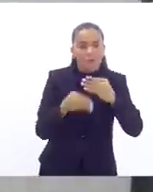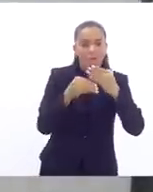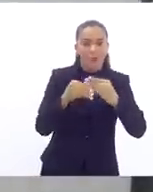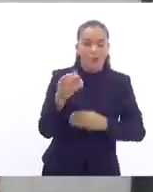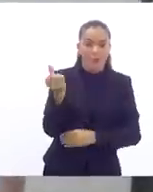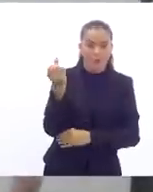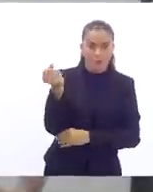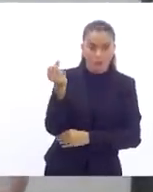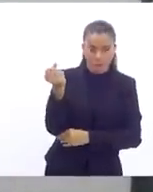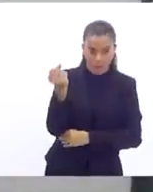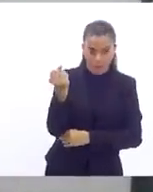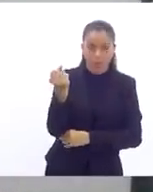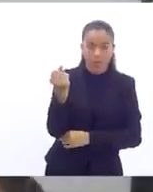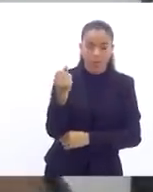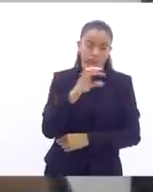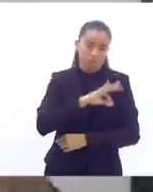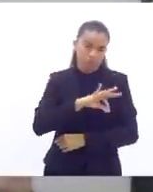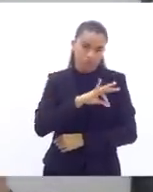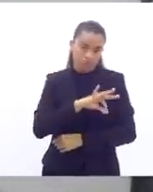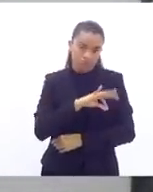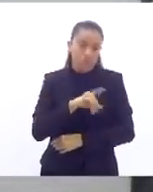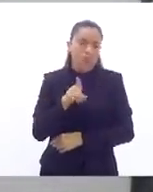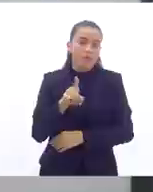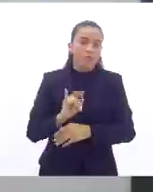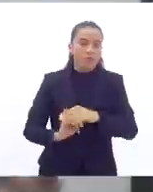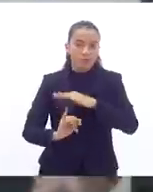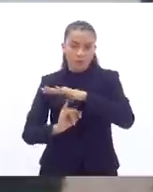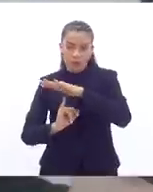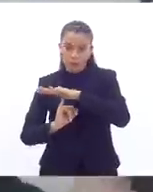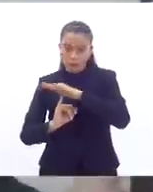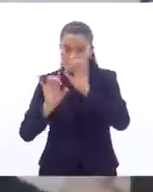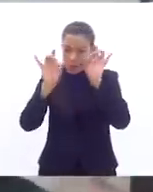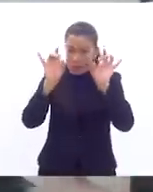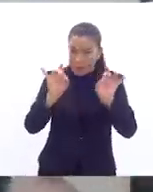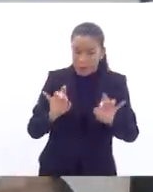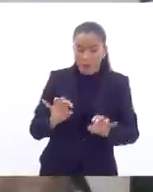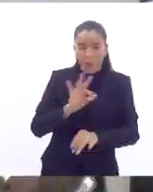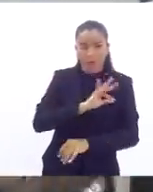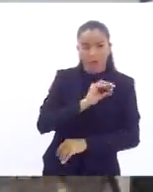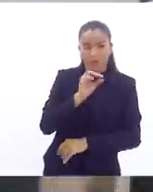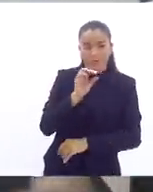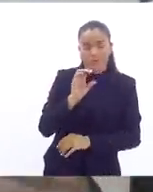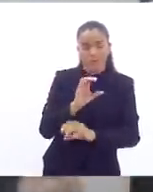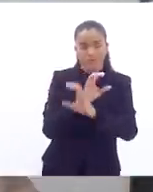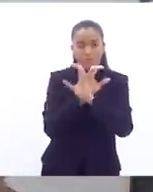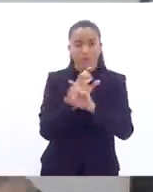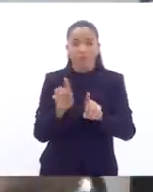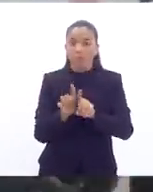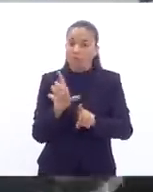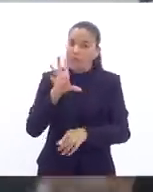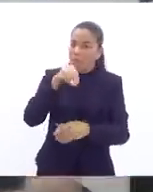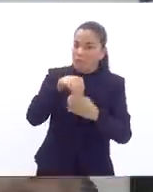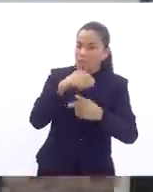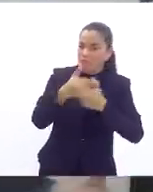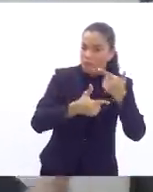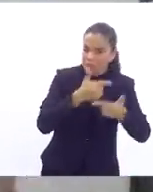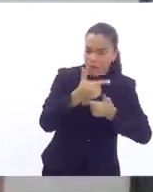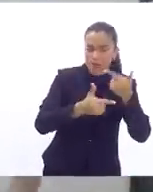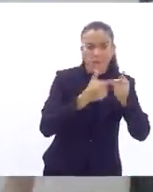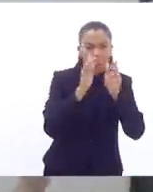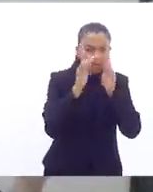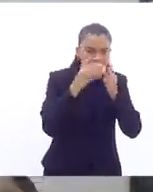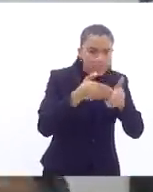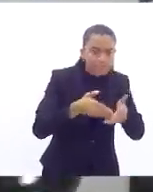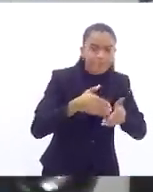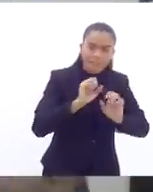pensionistas é algo que aflige desde as instituições na especial da Polícia Civil a gente também tem trabalho interno dentro das instituições